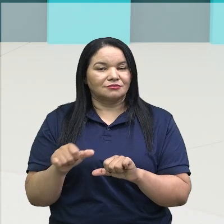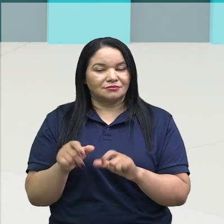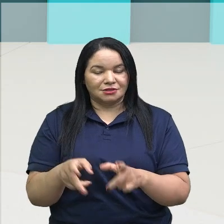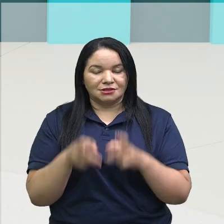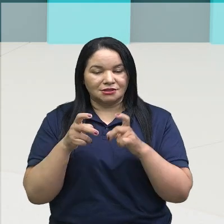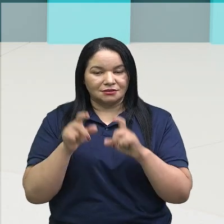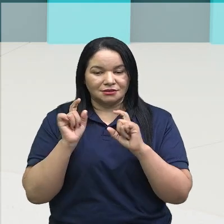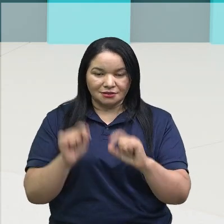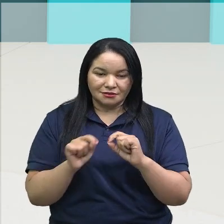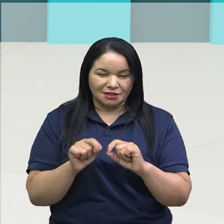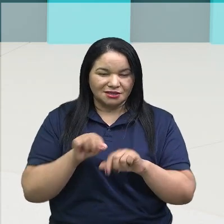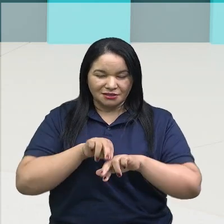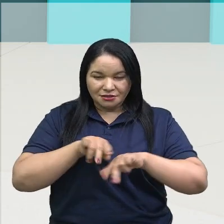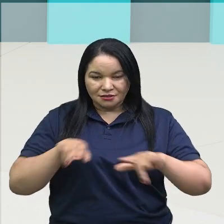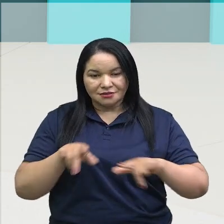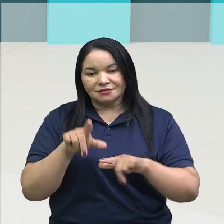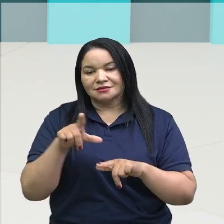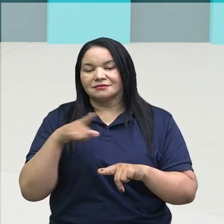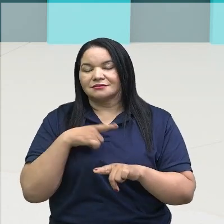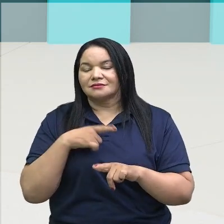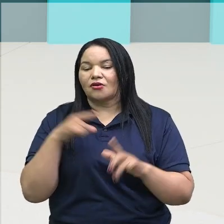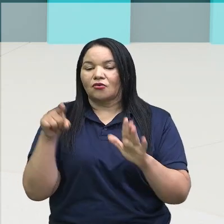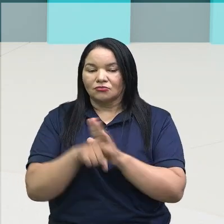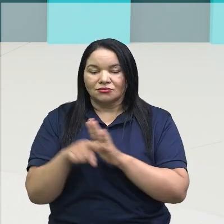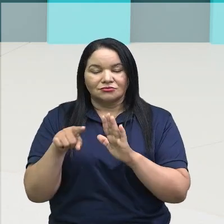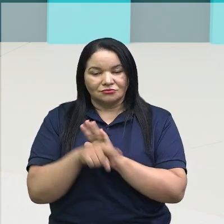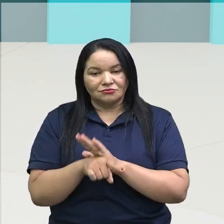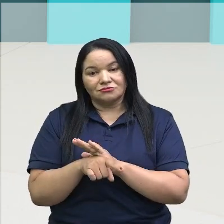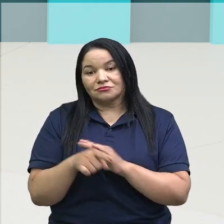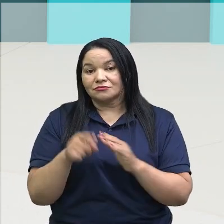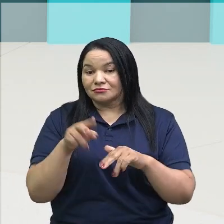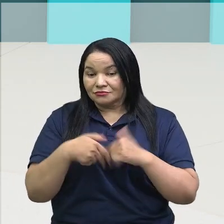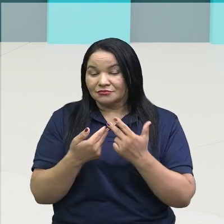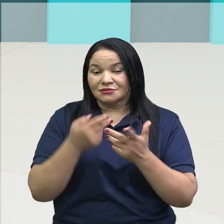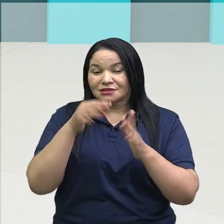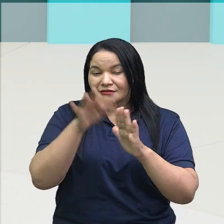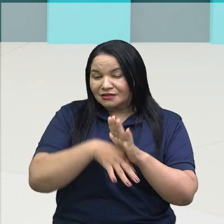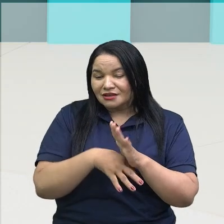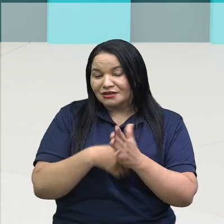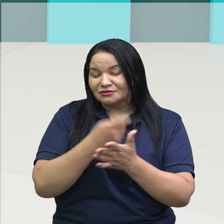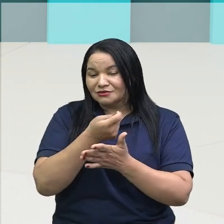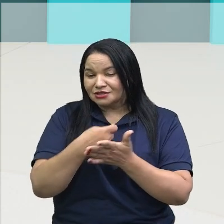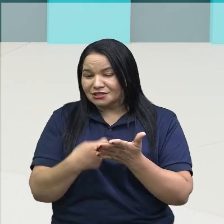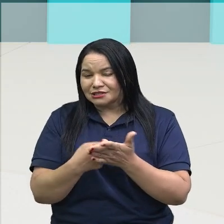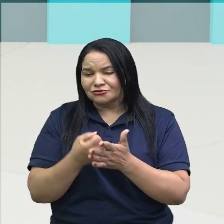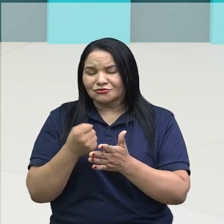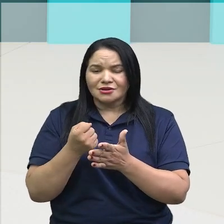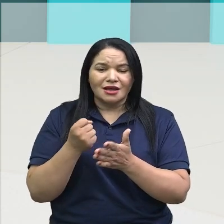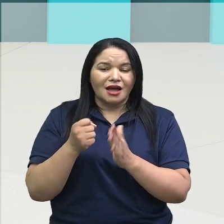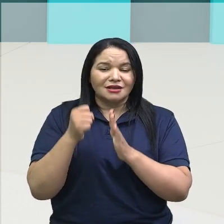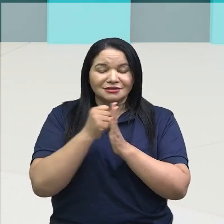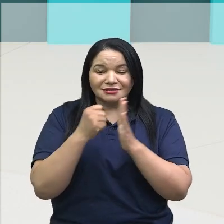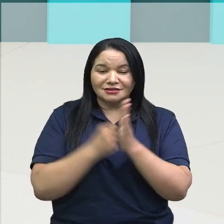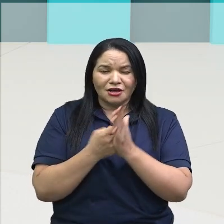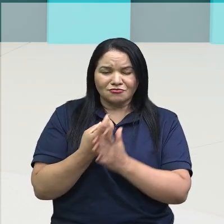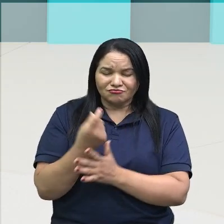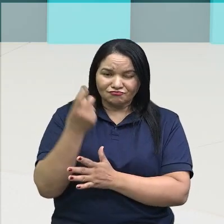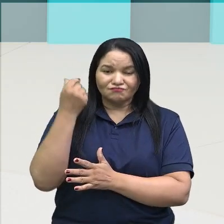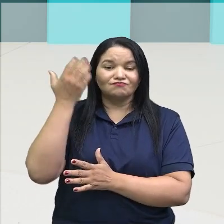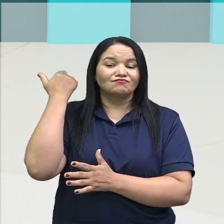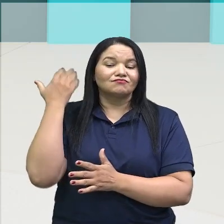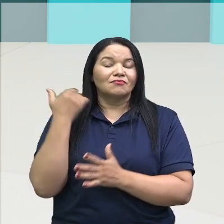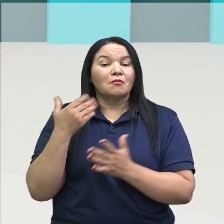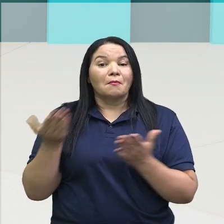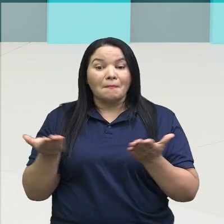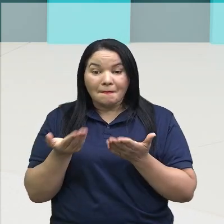são questões que são levantadas por um texto que foi escrito em séculos, há muitos séculos atrás, mas que se atualizam,